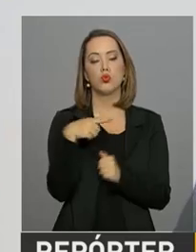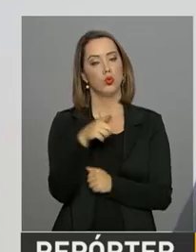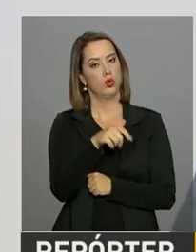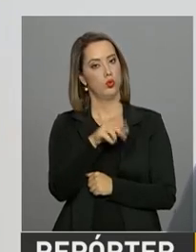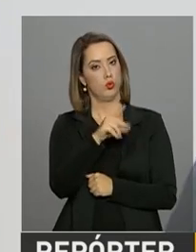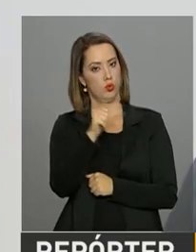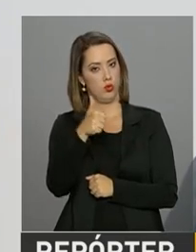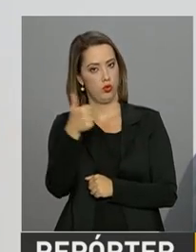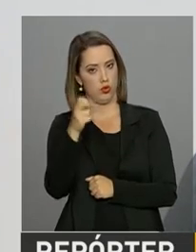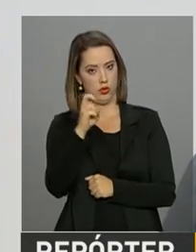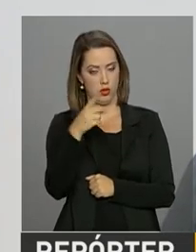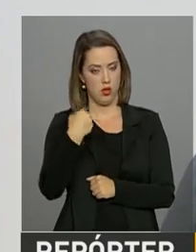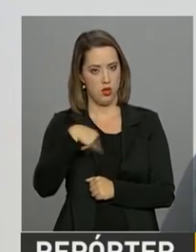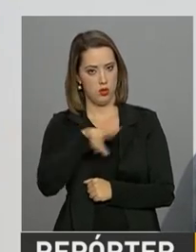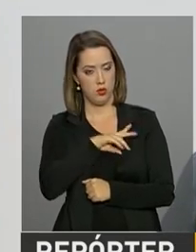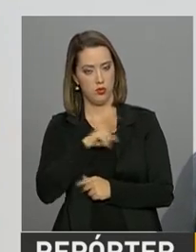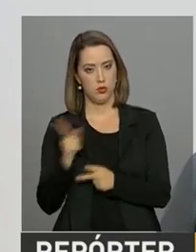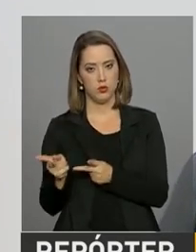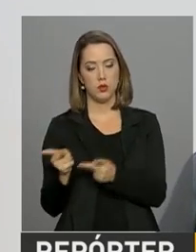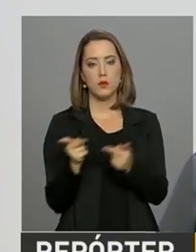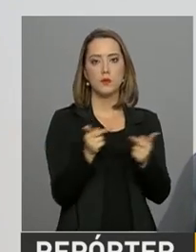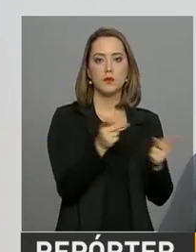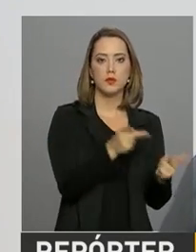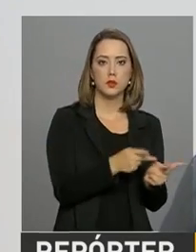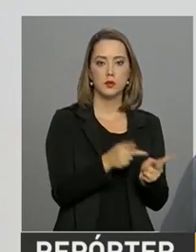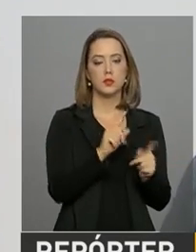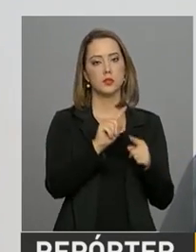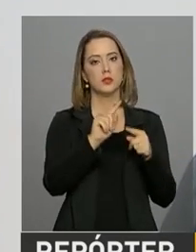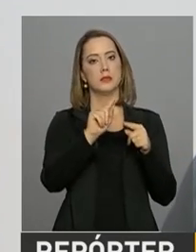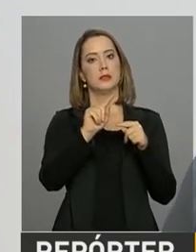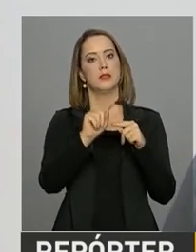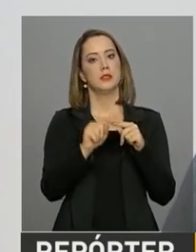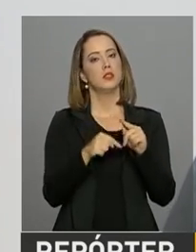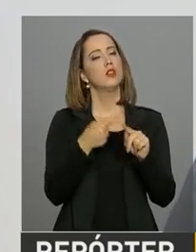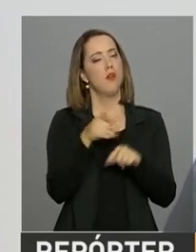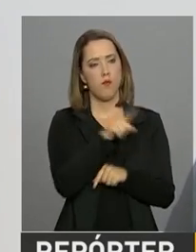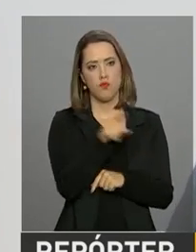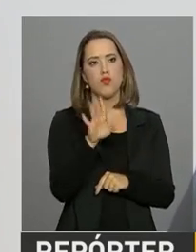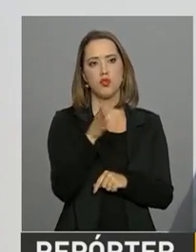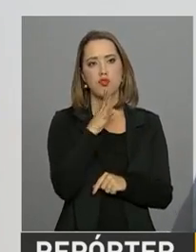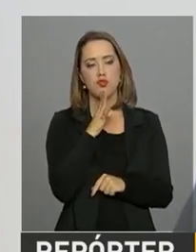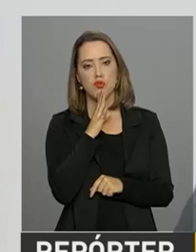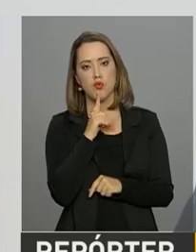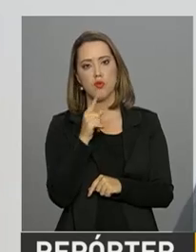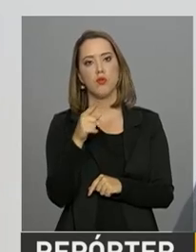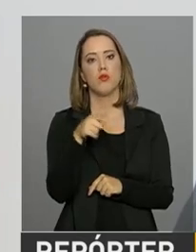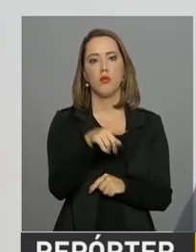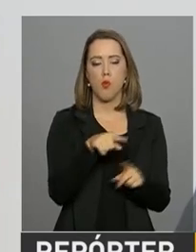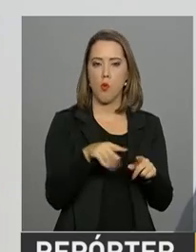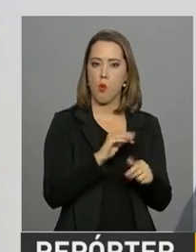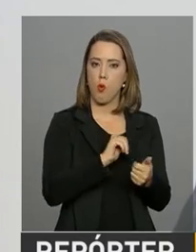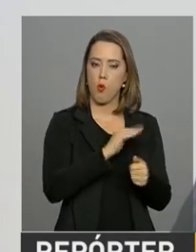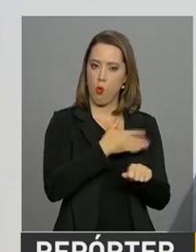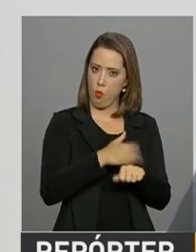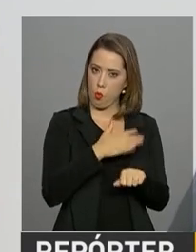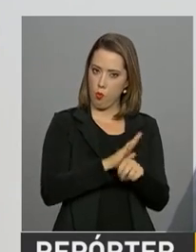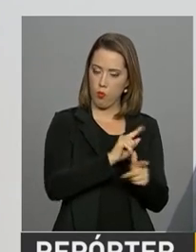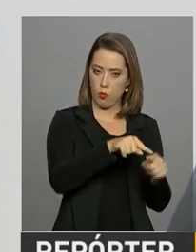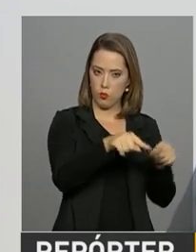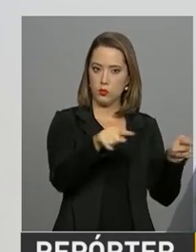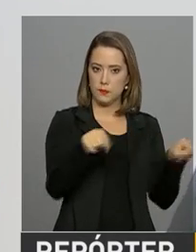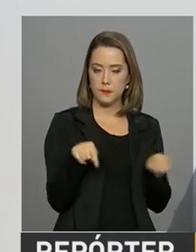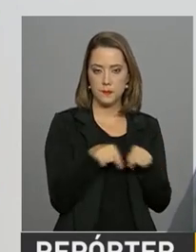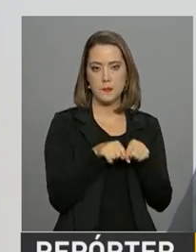15 faremos uma visita em primeiro lugar acho que muitos dos Senhores já conhecem eh o Centro Olímpico eu vou ter um primeiro contato